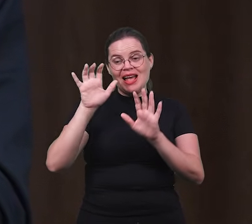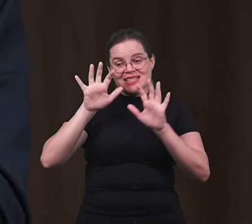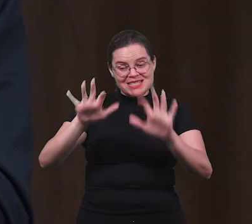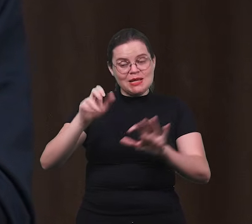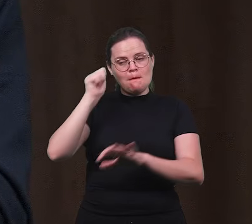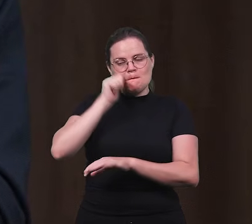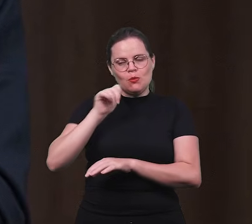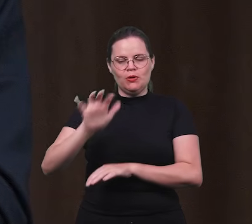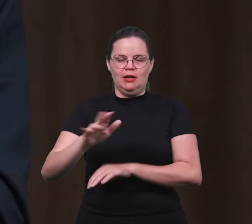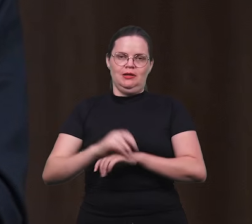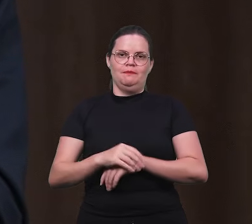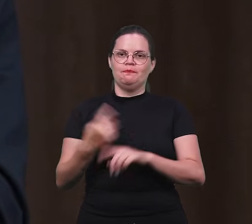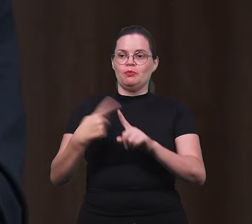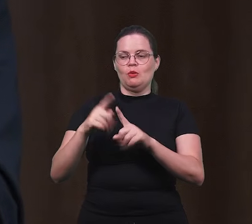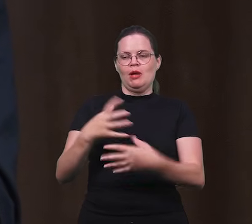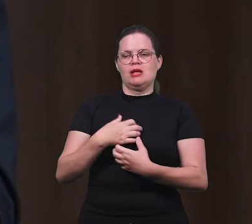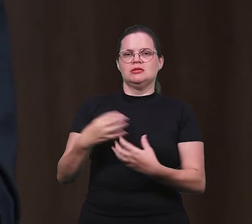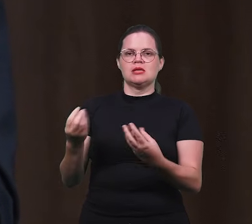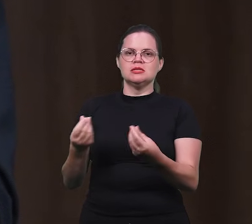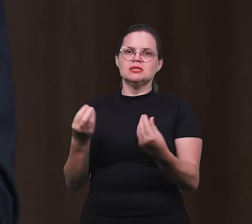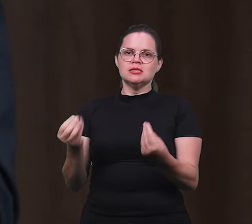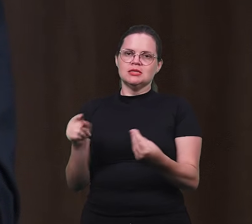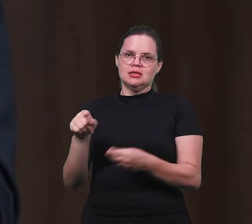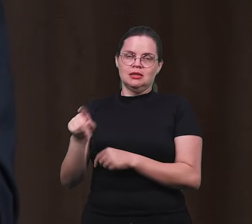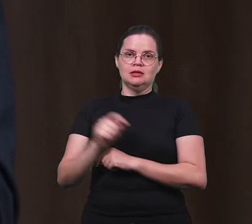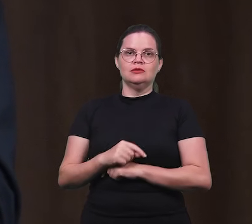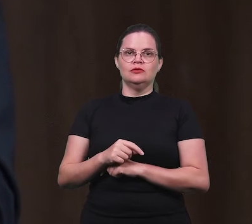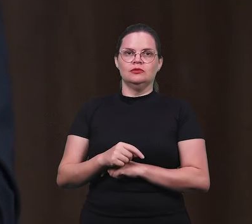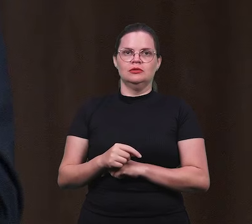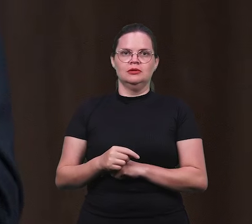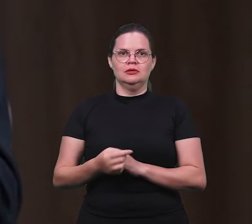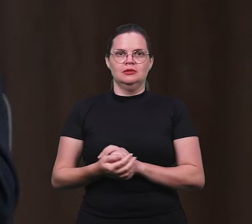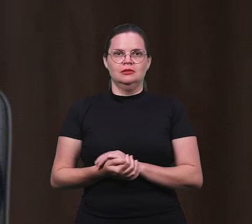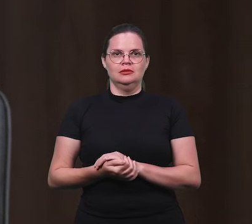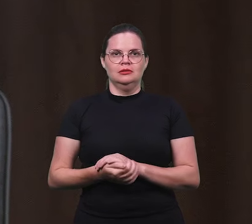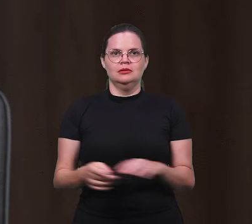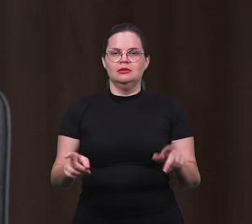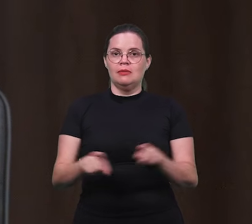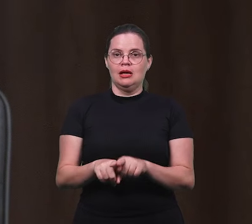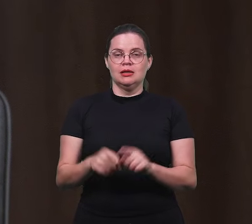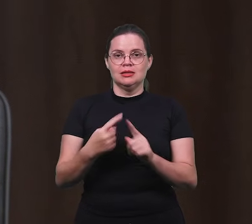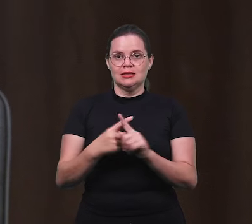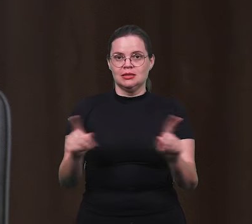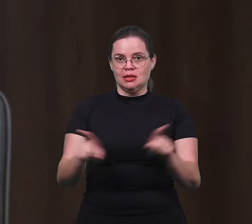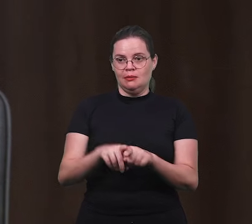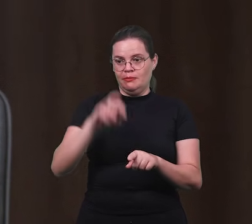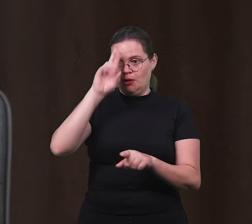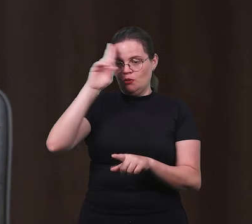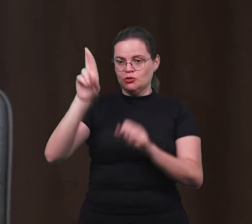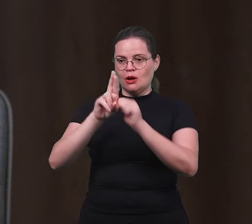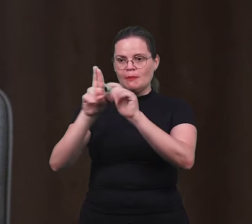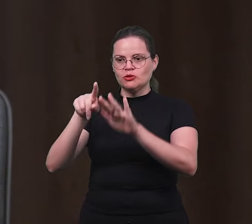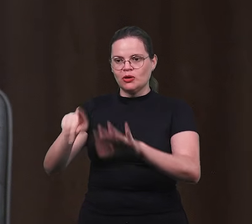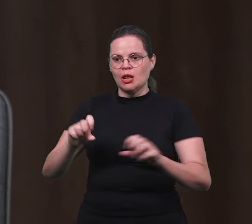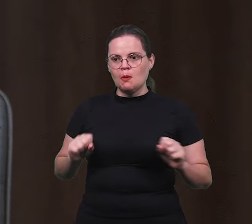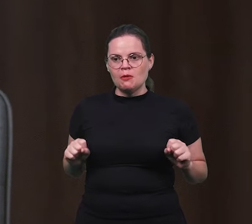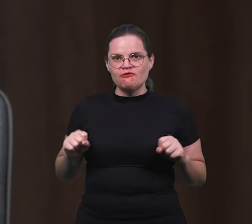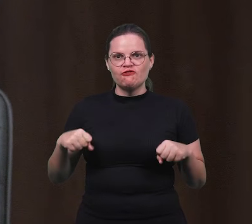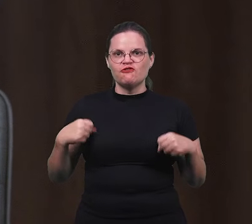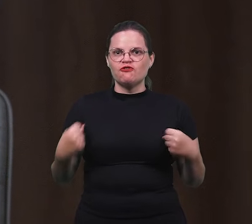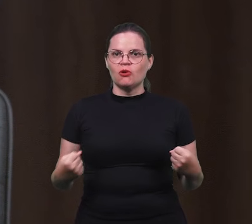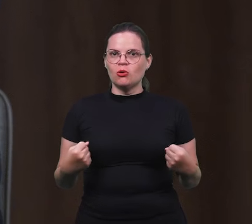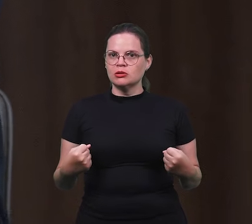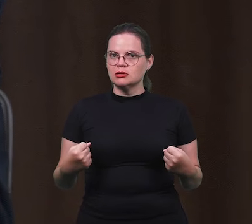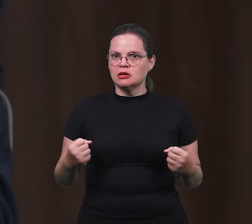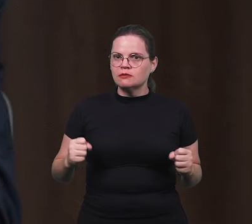extremamente sensível, você tem que ter muito cuidado como marido, do outro lado você tem uma força que o Senhor deu a elas, Extraordinário.